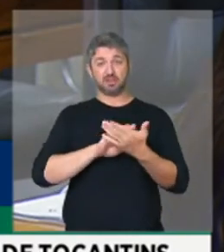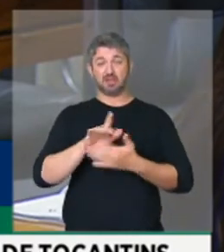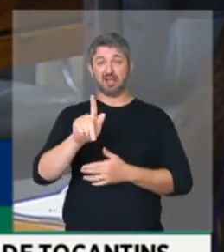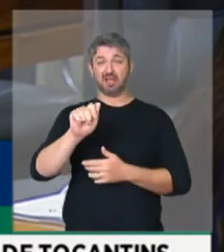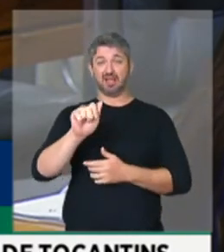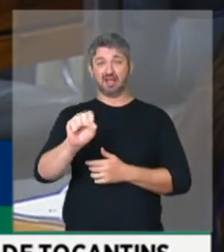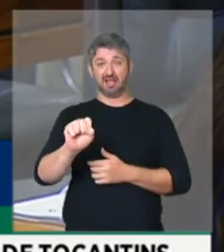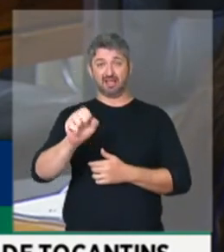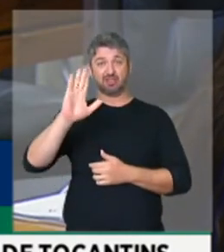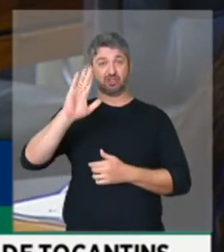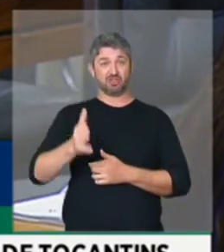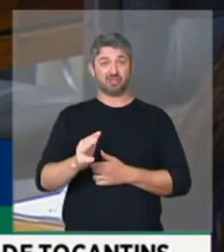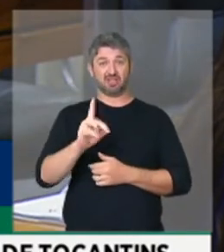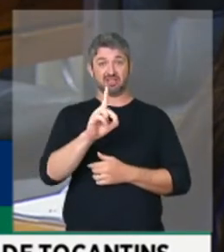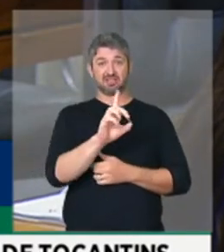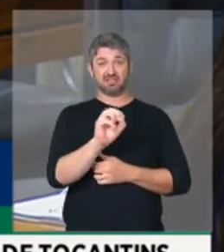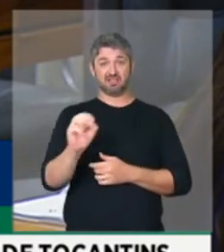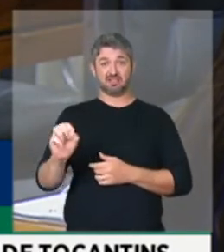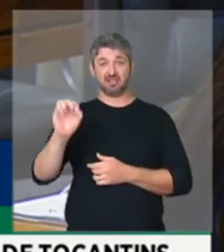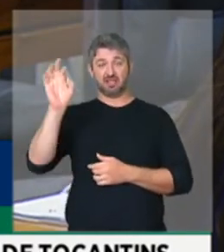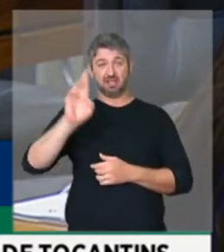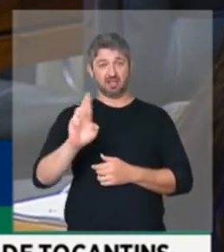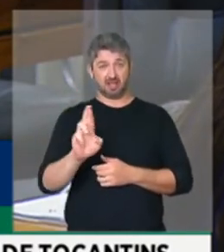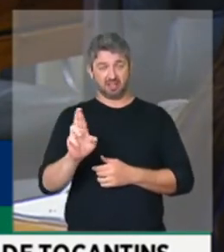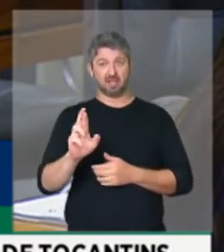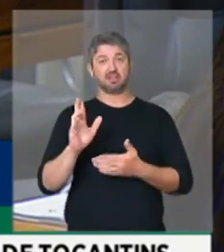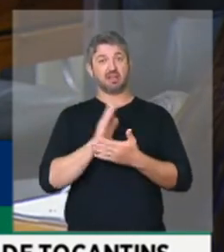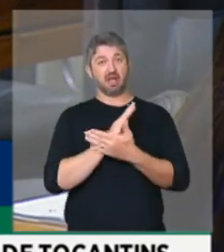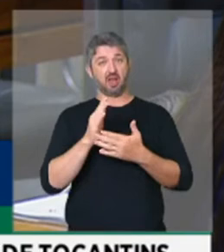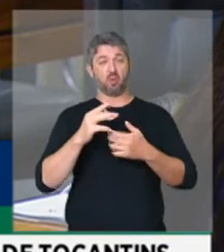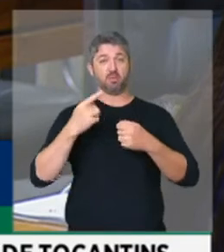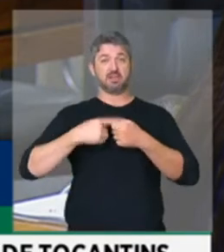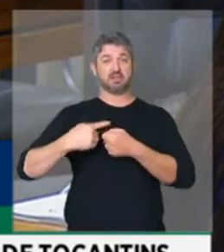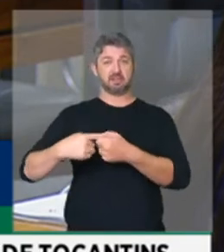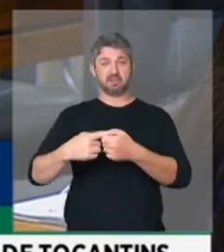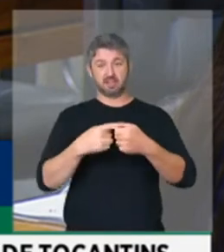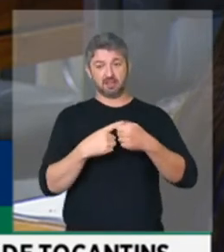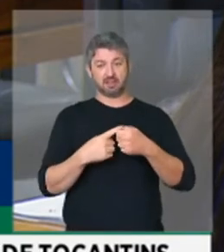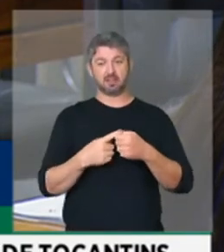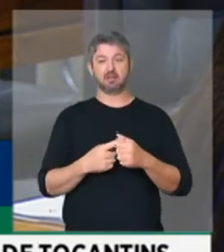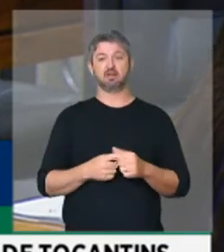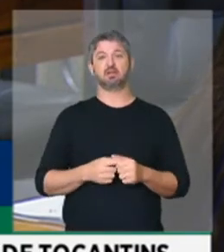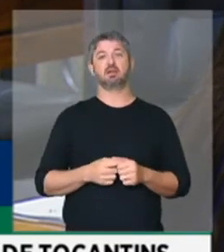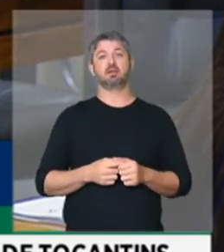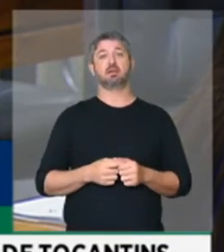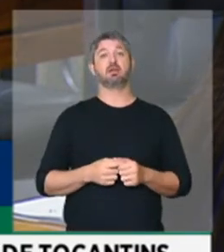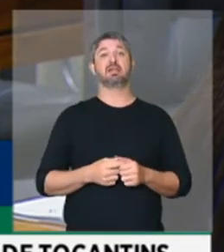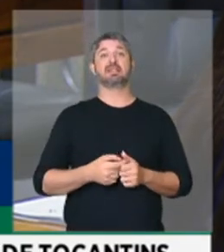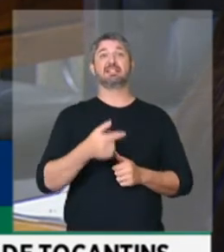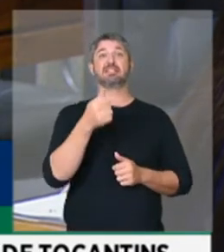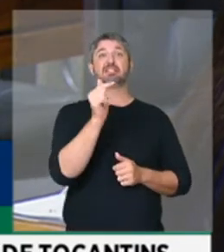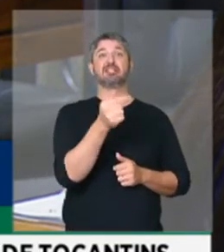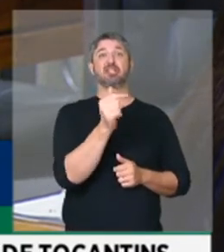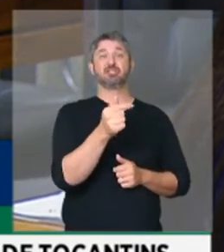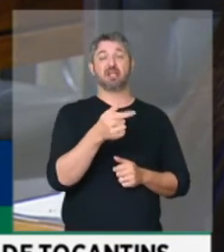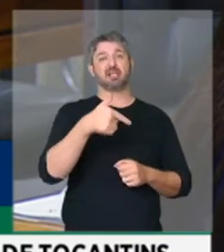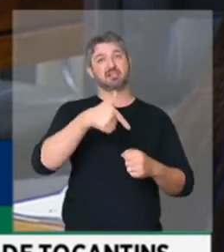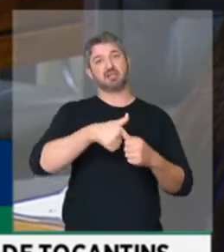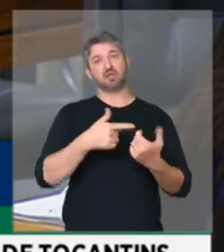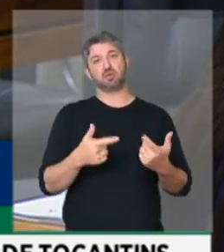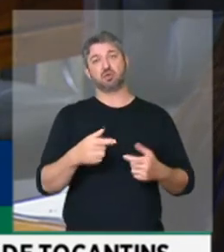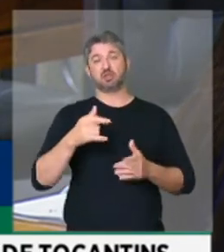cozinha estando a R$100, em alguns lugares o botijão, em alguns lugares R$7 a gasolina, o diesel muito